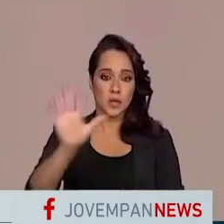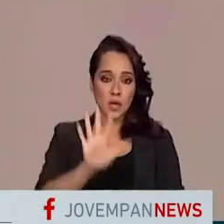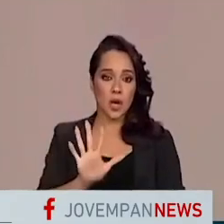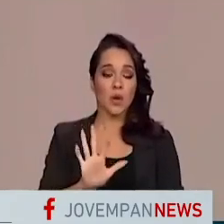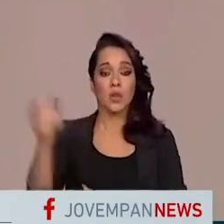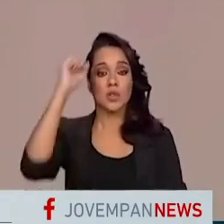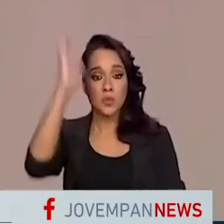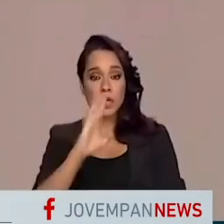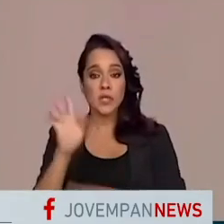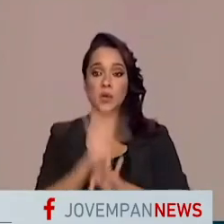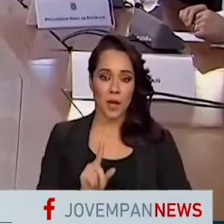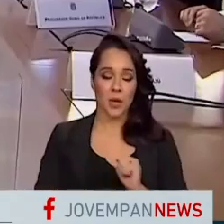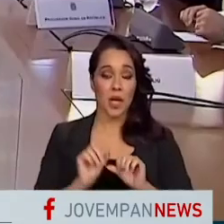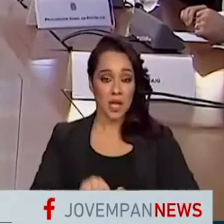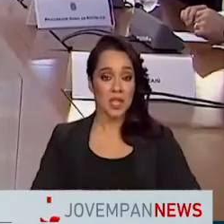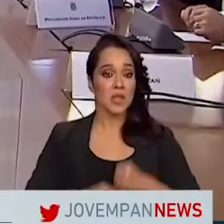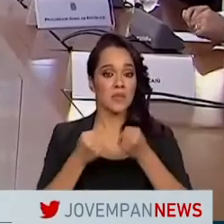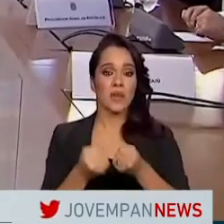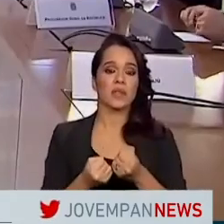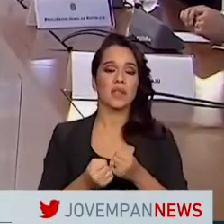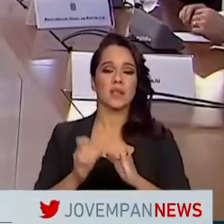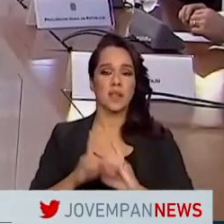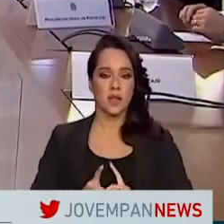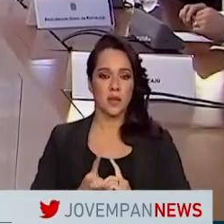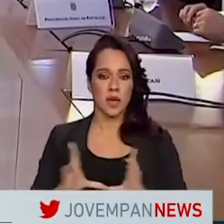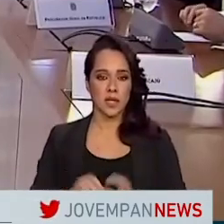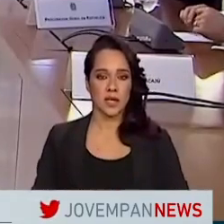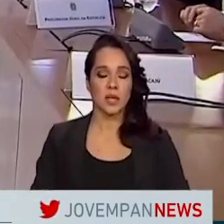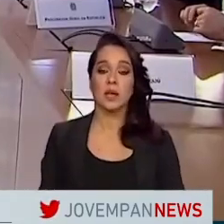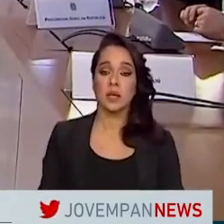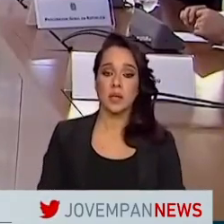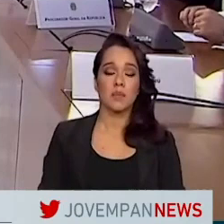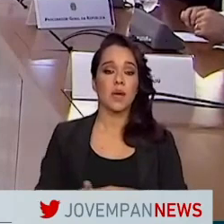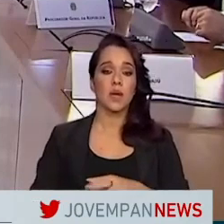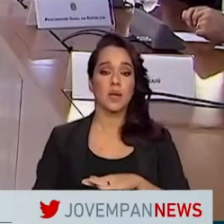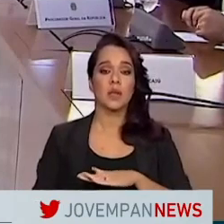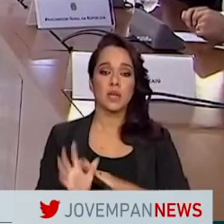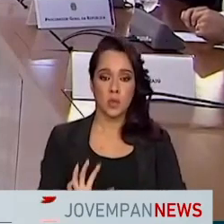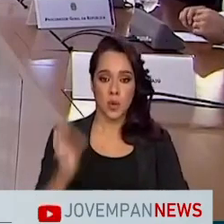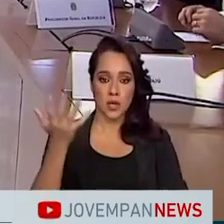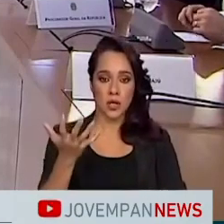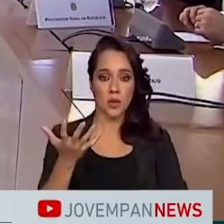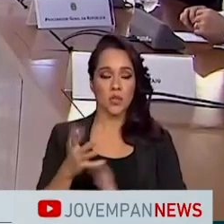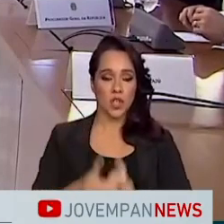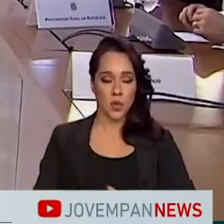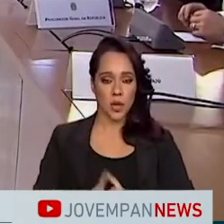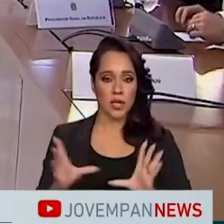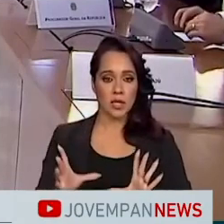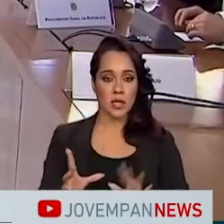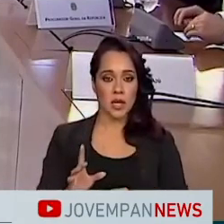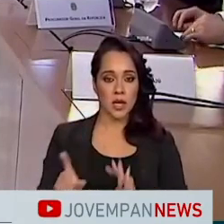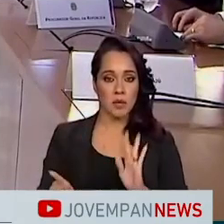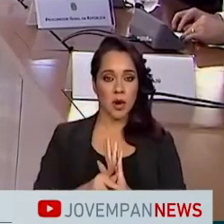do Supremo Tribunal Federal elogiou a iniciativa dos governadores e manifestou pesar pela destruição do prédio do